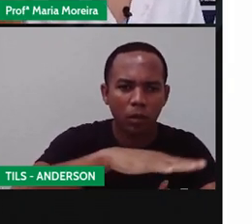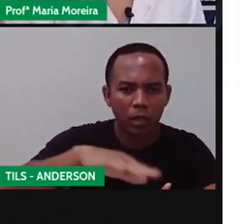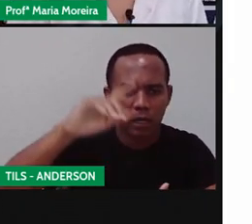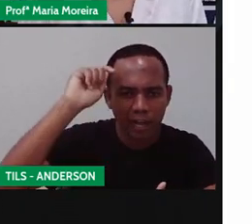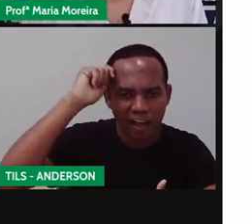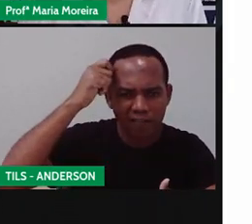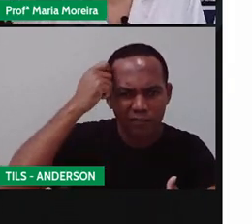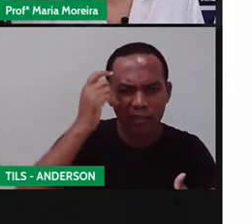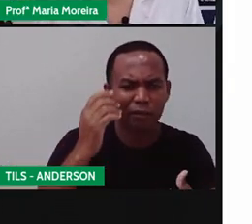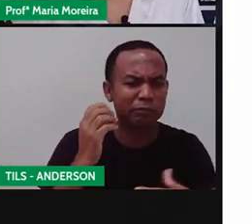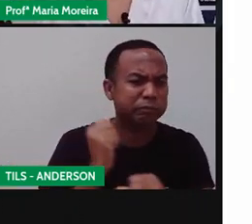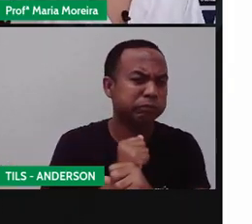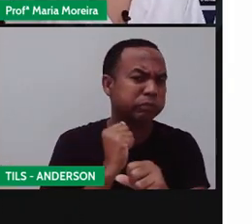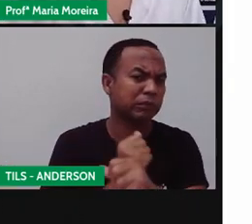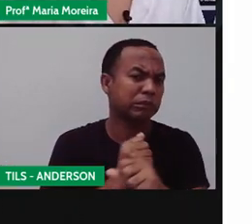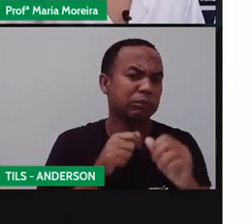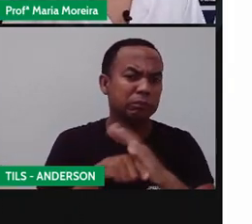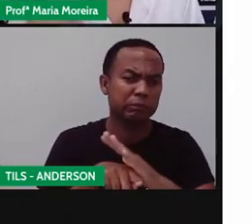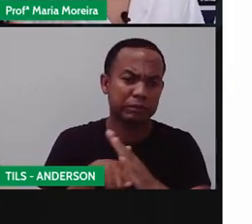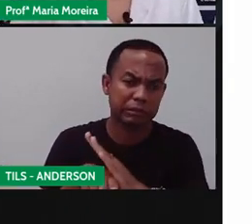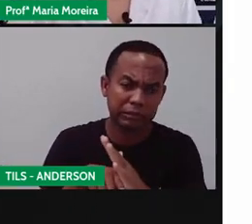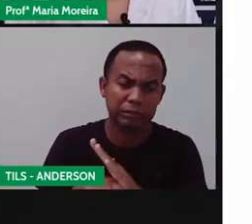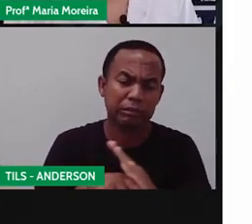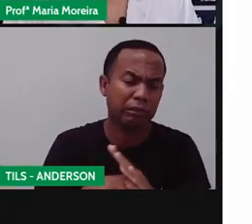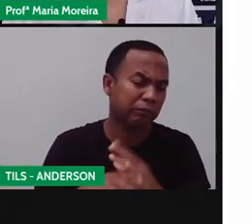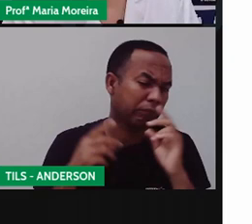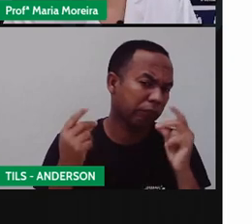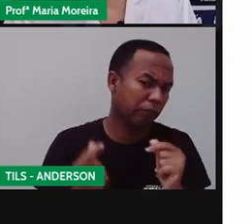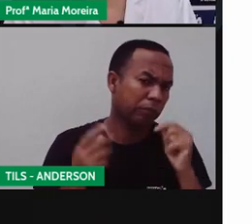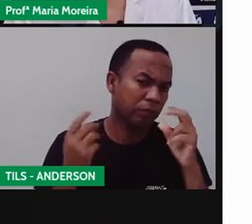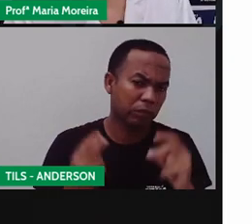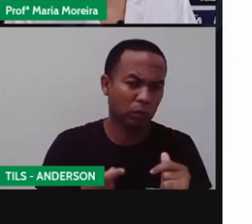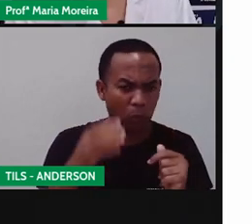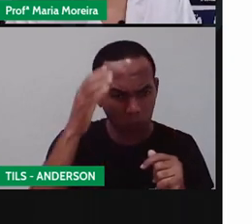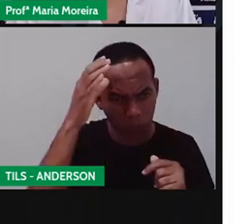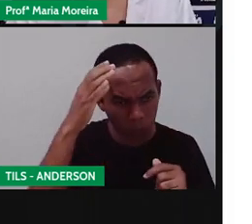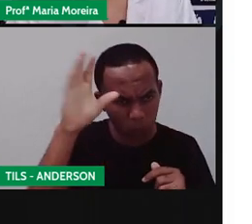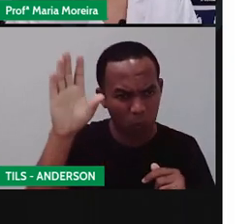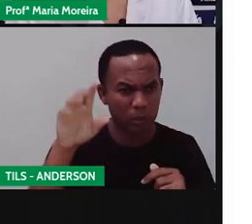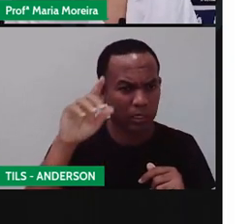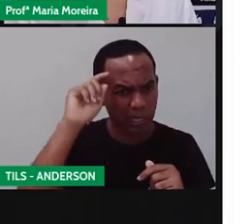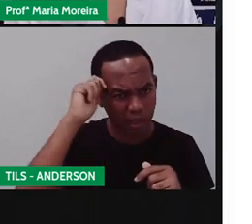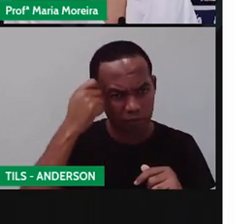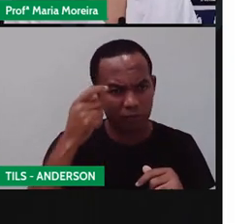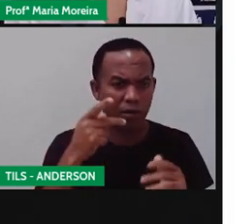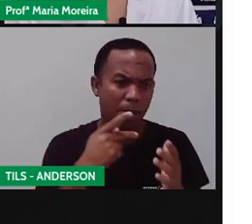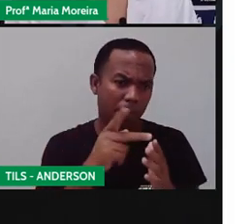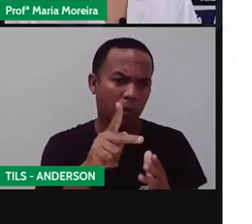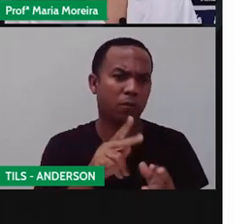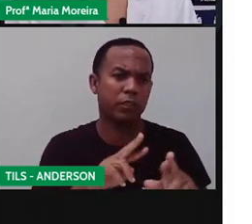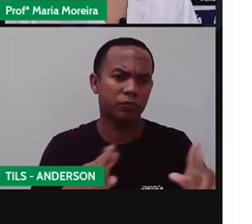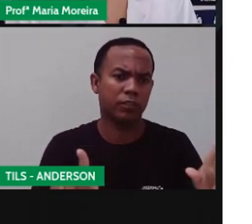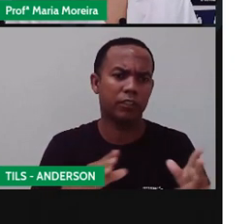ano estudando ou muito mais só as características culturais do continente africano.